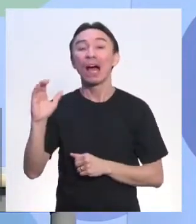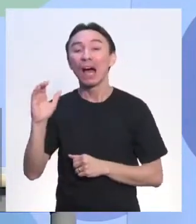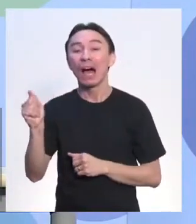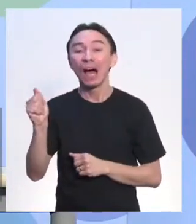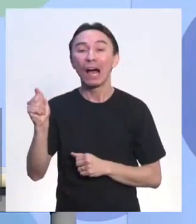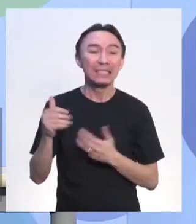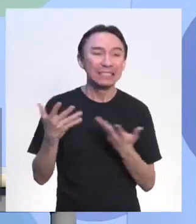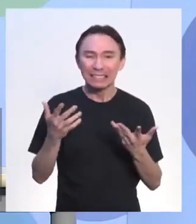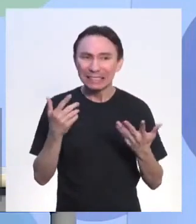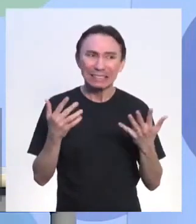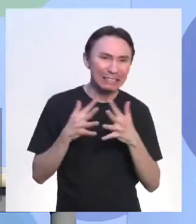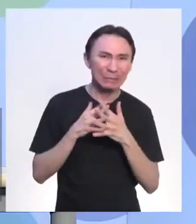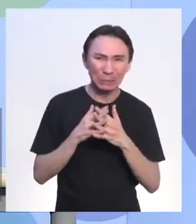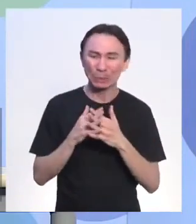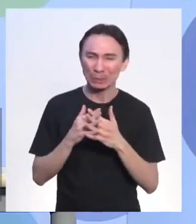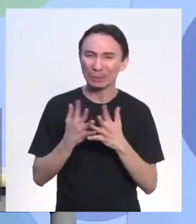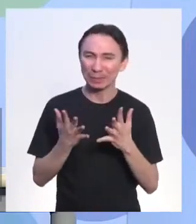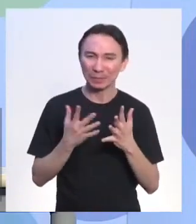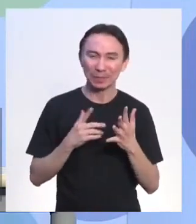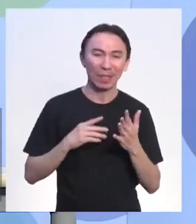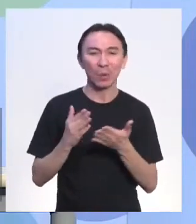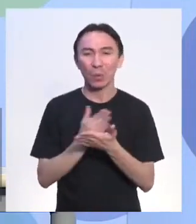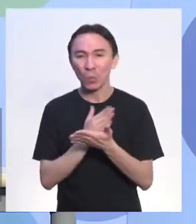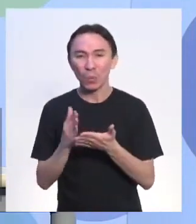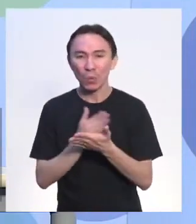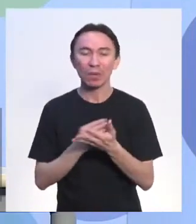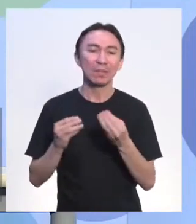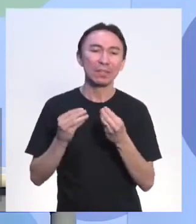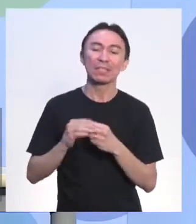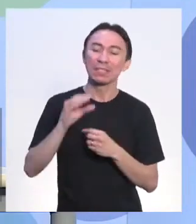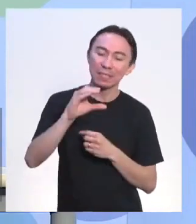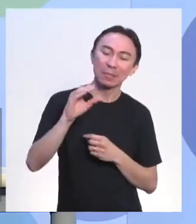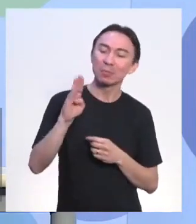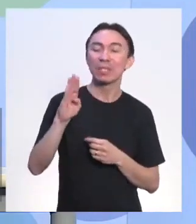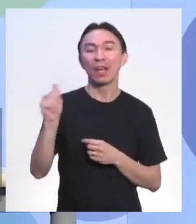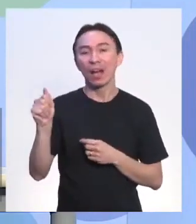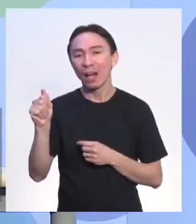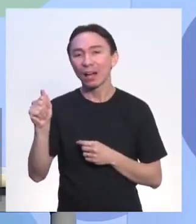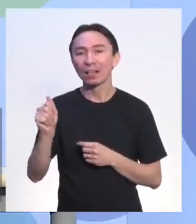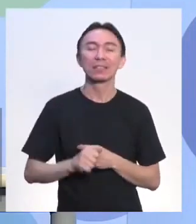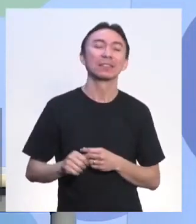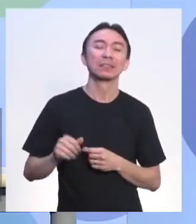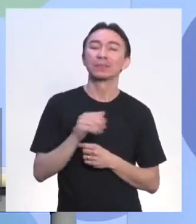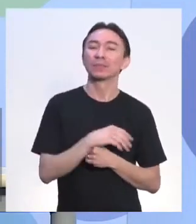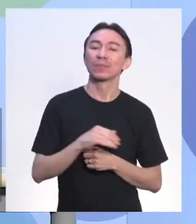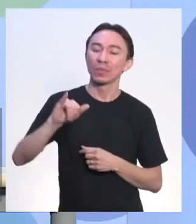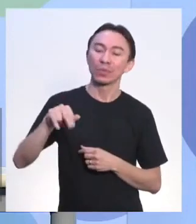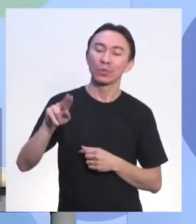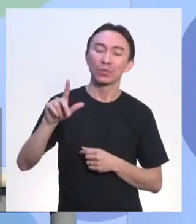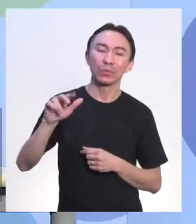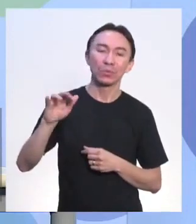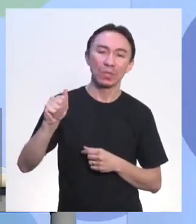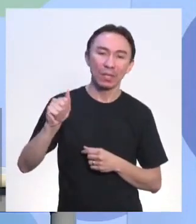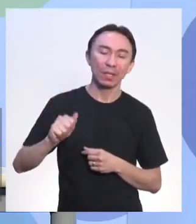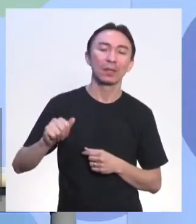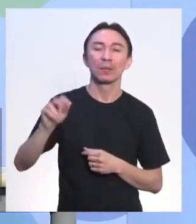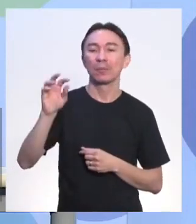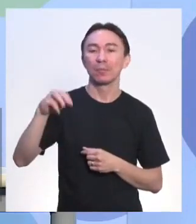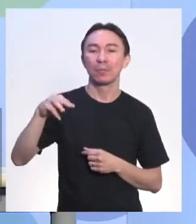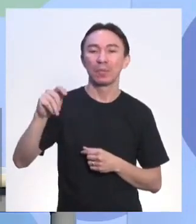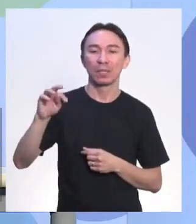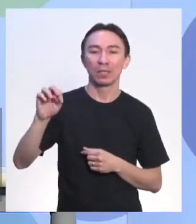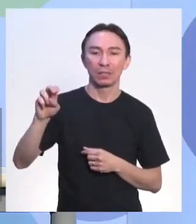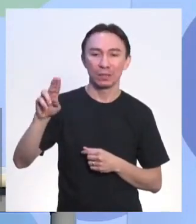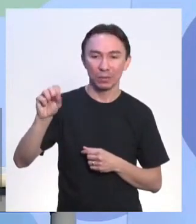ficaram meio que na dúvida, tá? Então, alguns colocaram CBA. Quem colocou CBA? A Júlia, o Matheus, a Bruna,